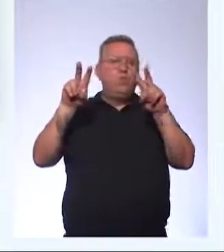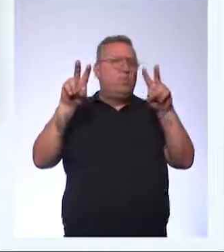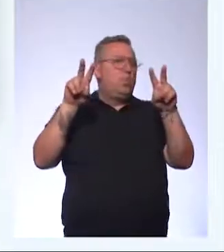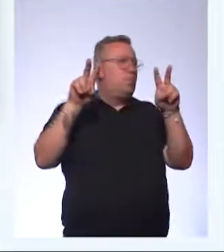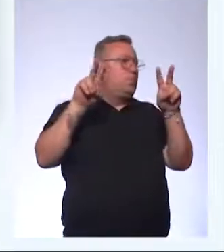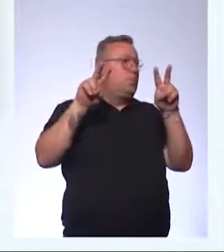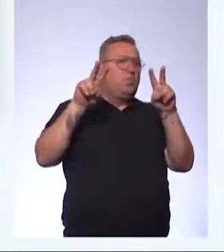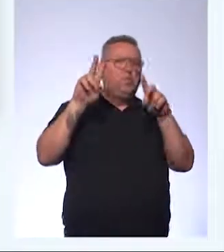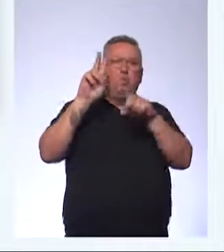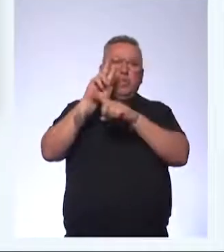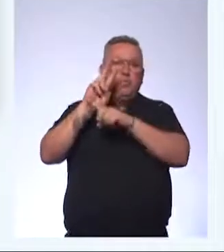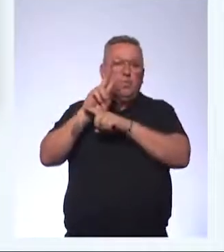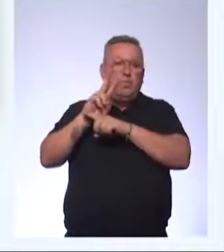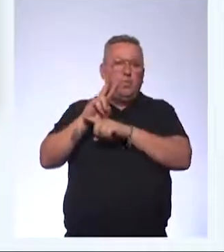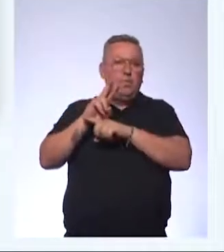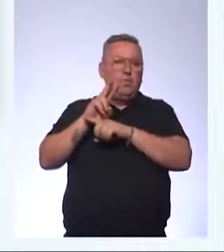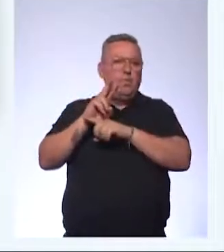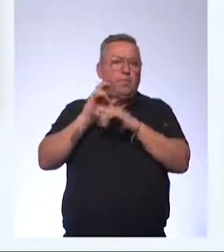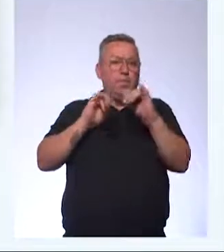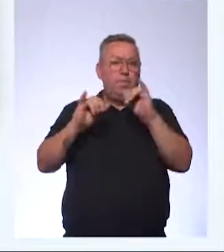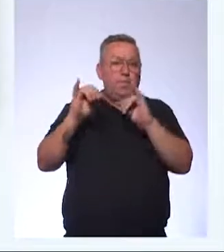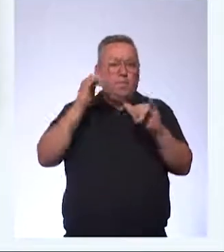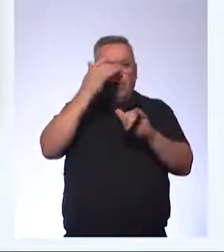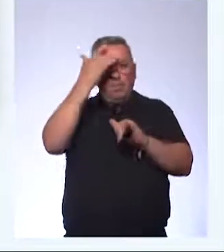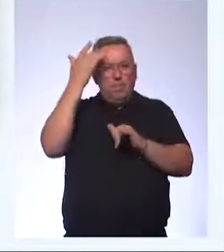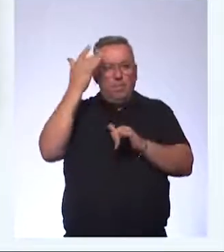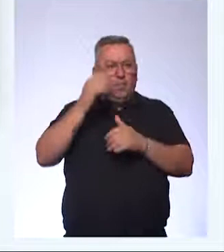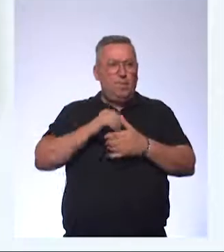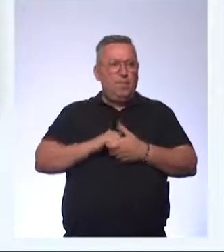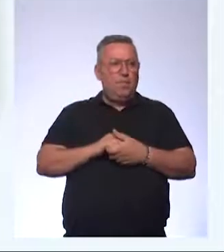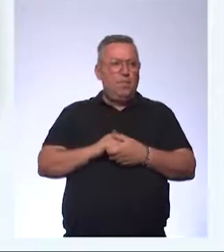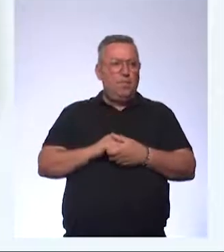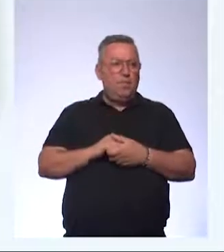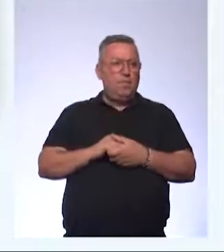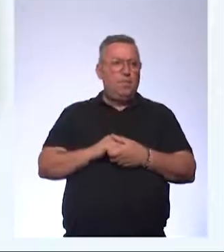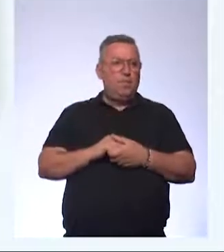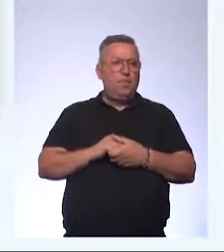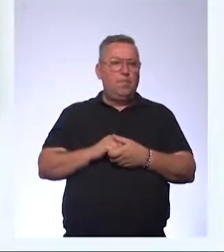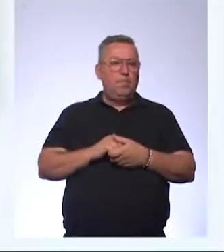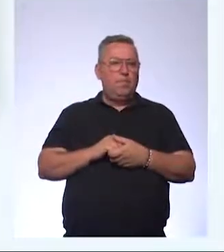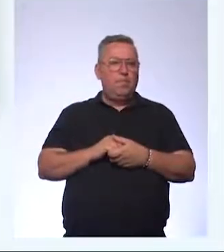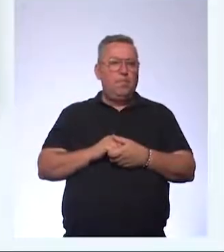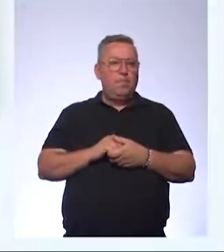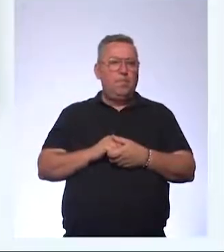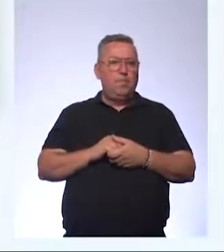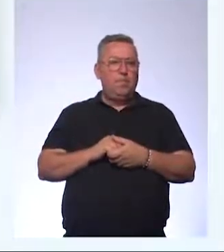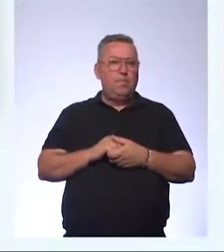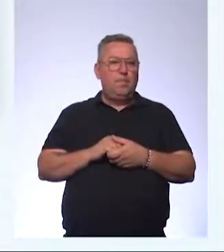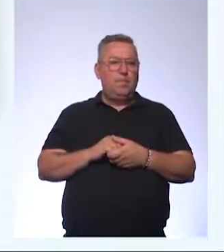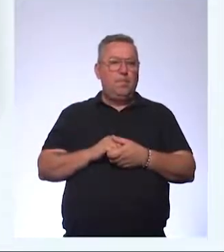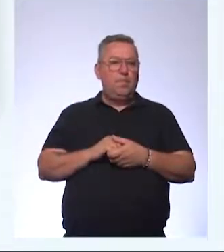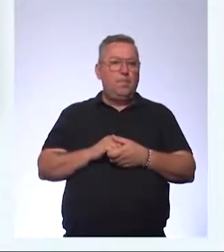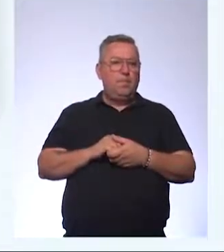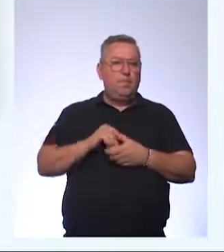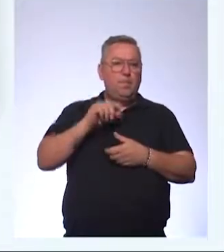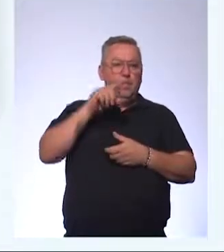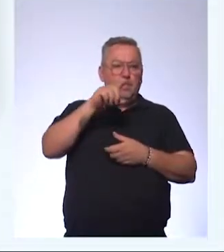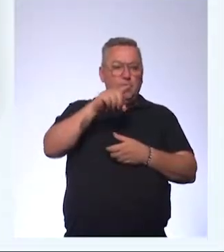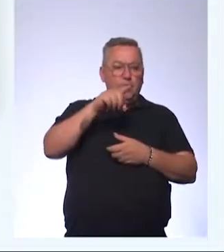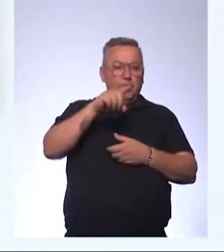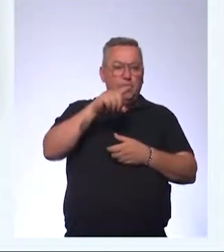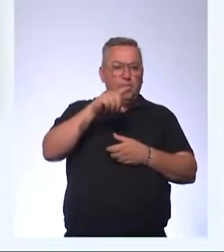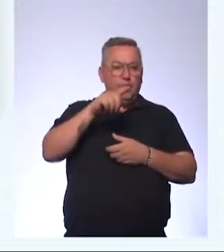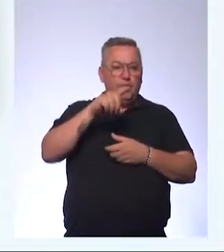né? Ele chegava, ele avisava sua tribo. Aqui é uma